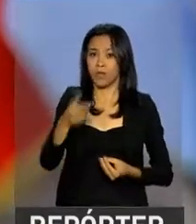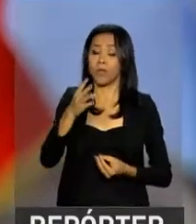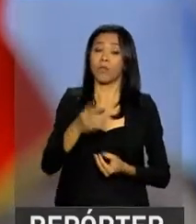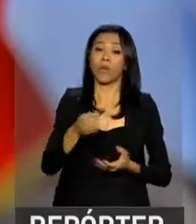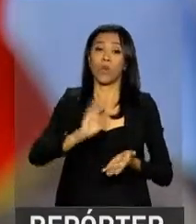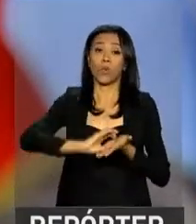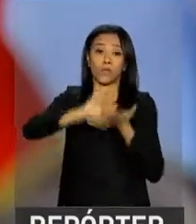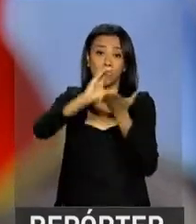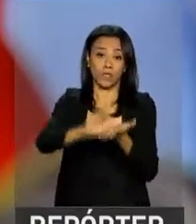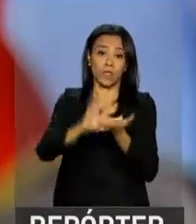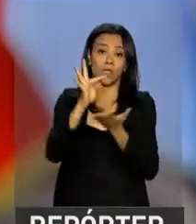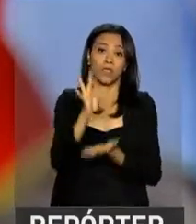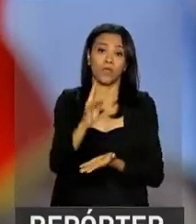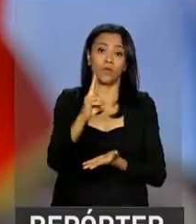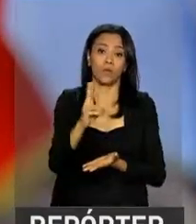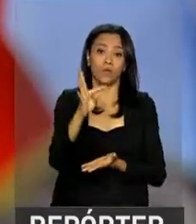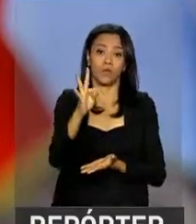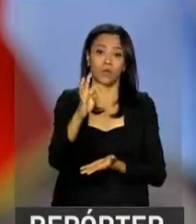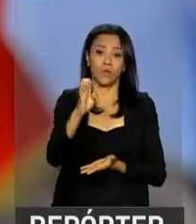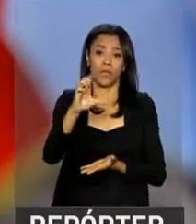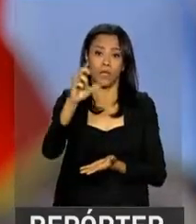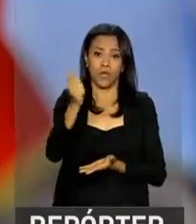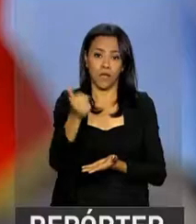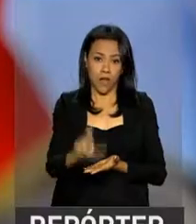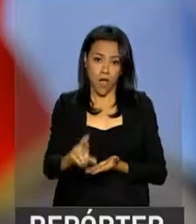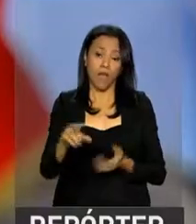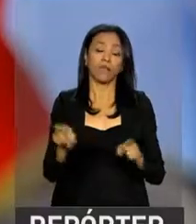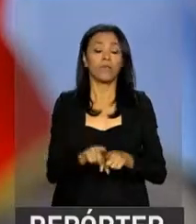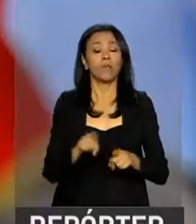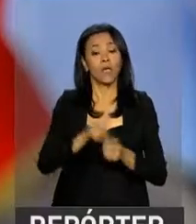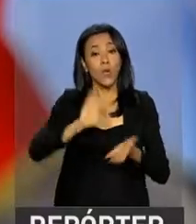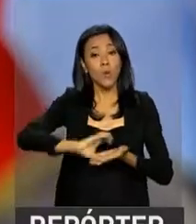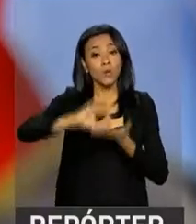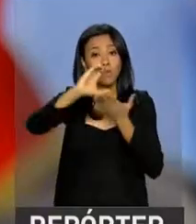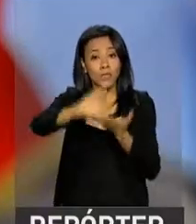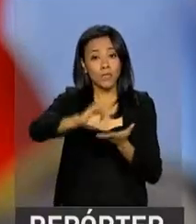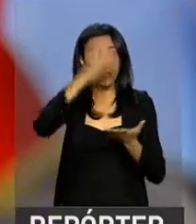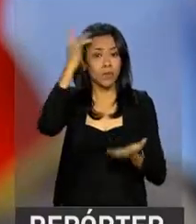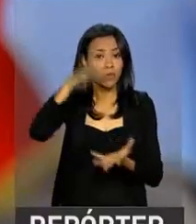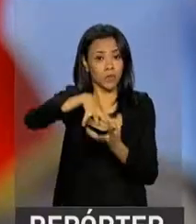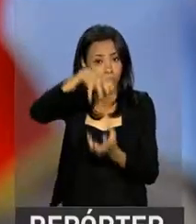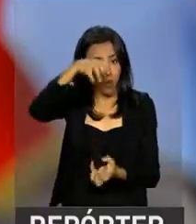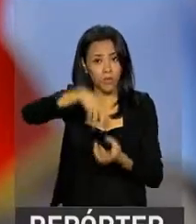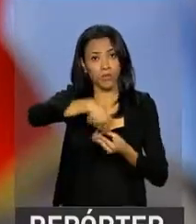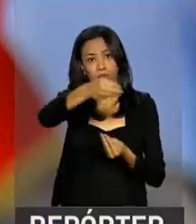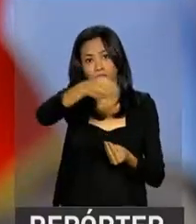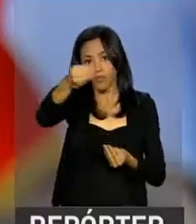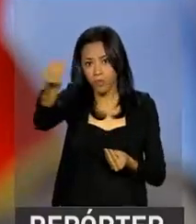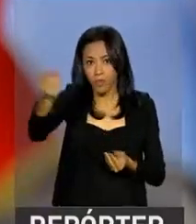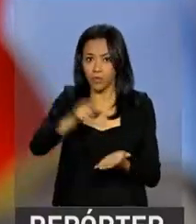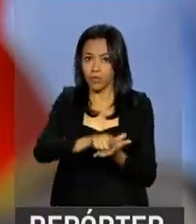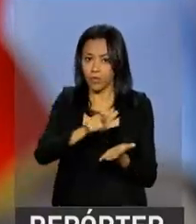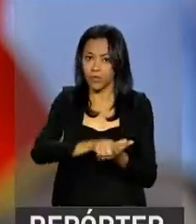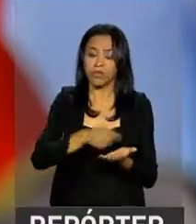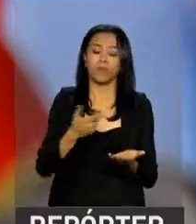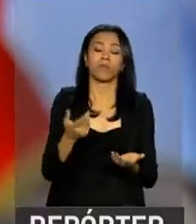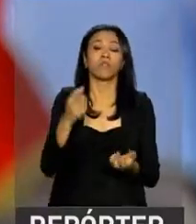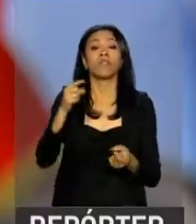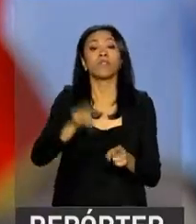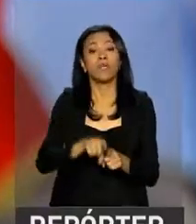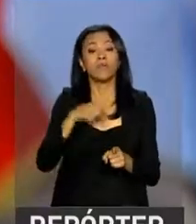para o huse os conselhos também das pessoas idosas temos um programa mediador